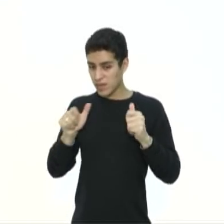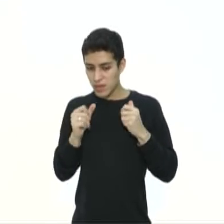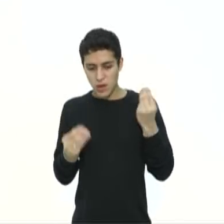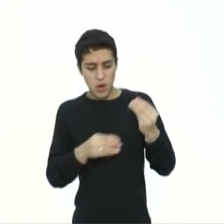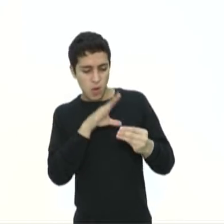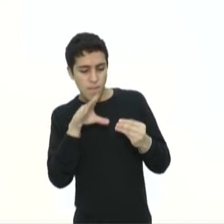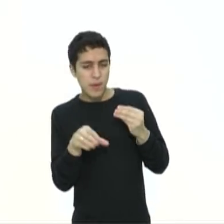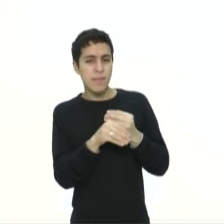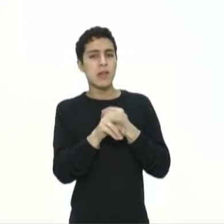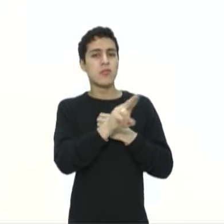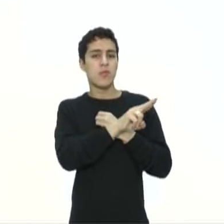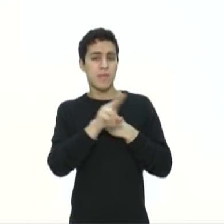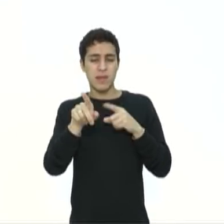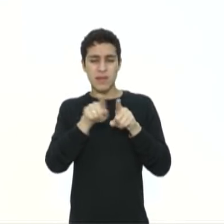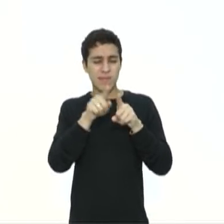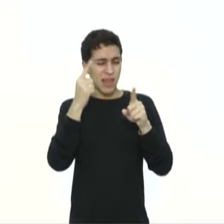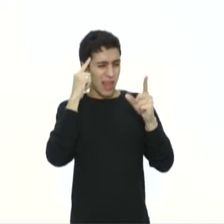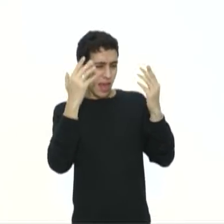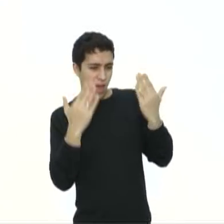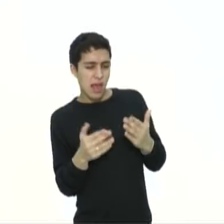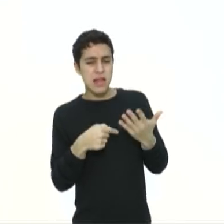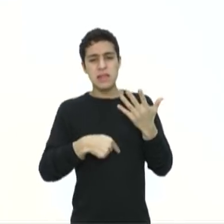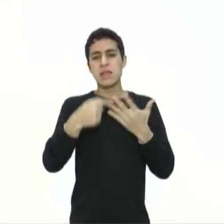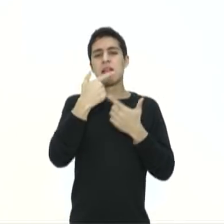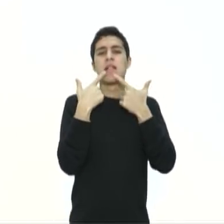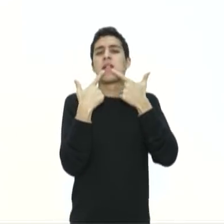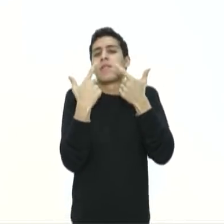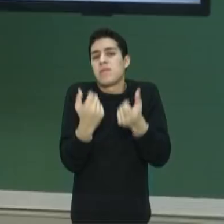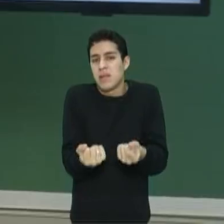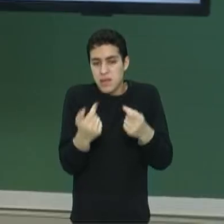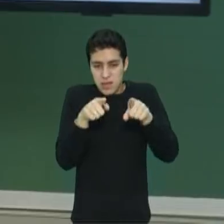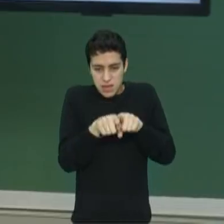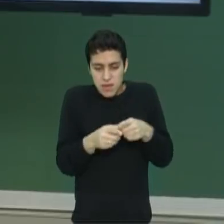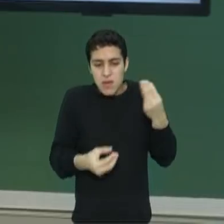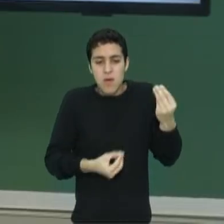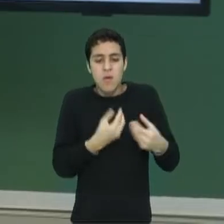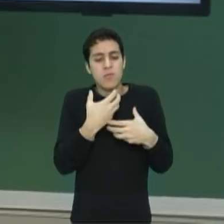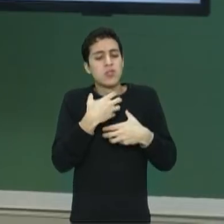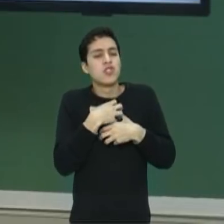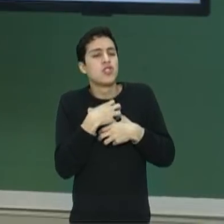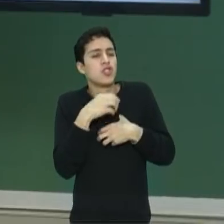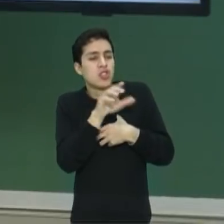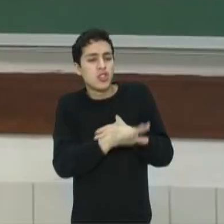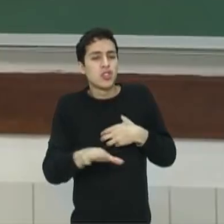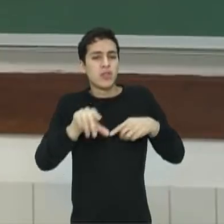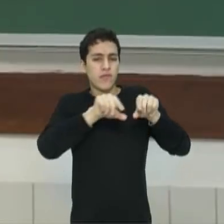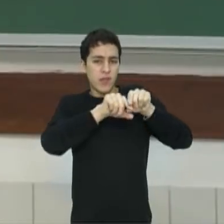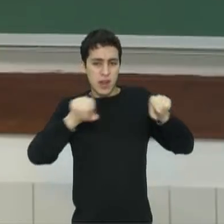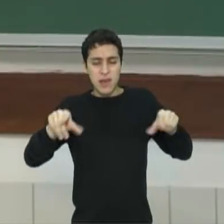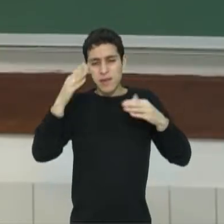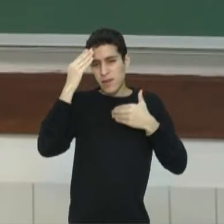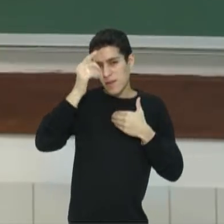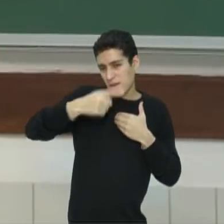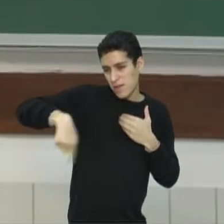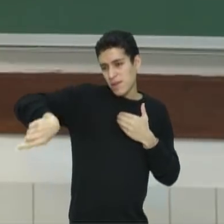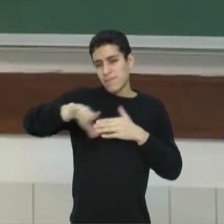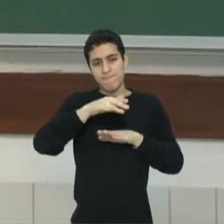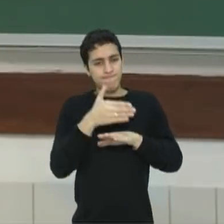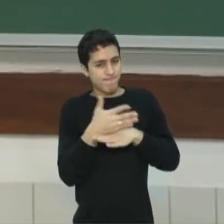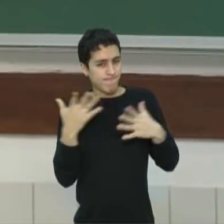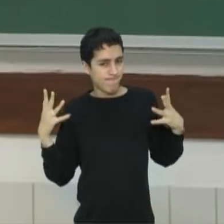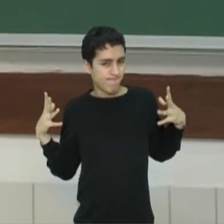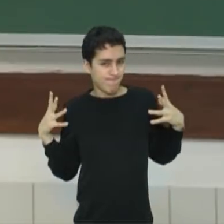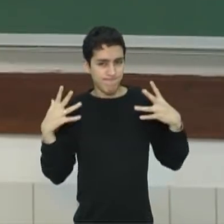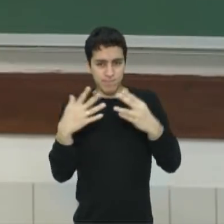complemento nominal e analisamos os aspectos linguísticos e a produção de sentido dos enunciados. Agradeço imensamente a participação de